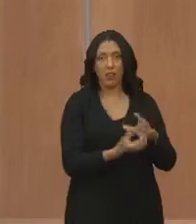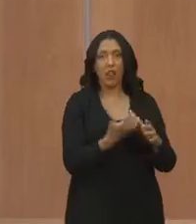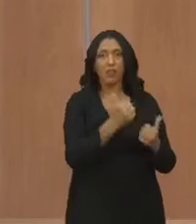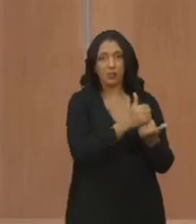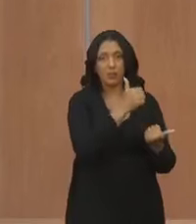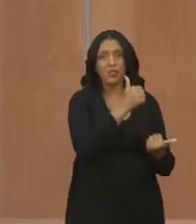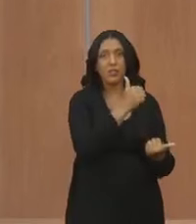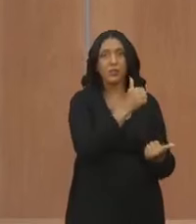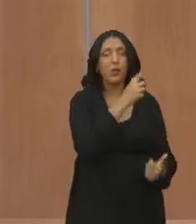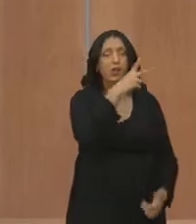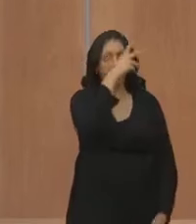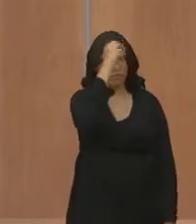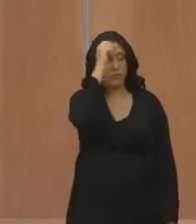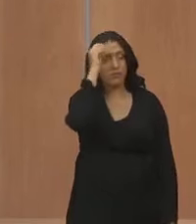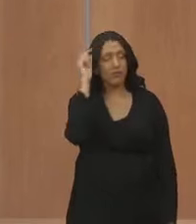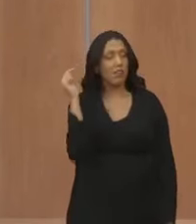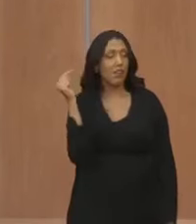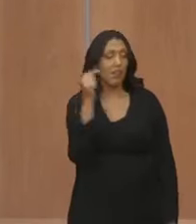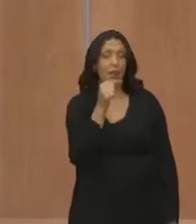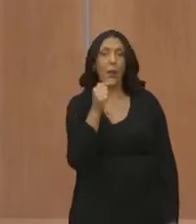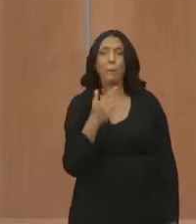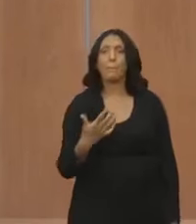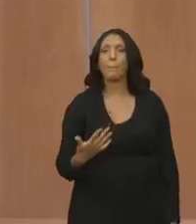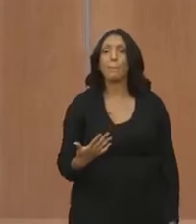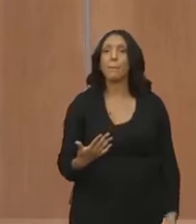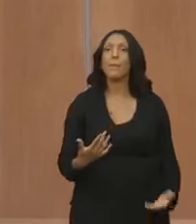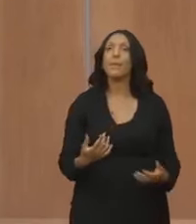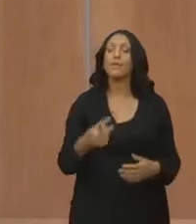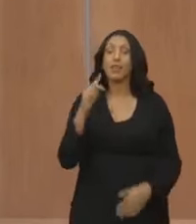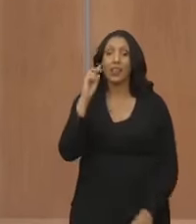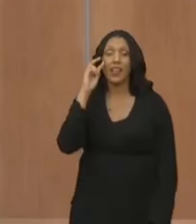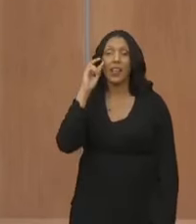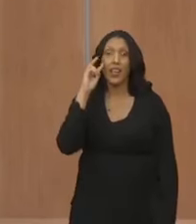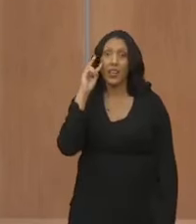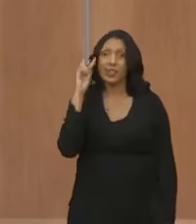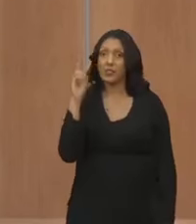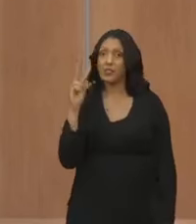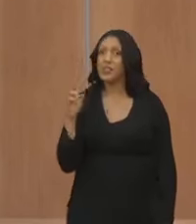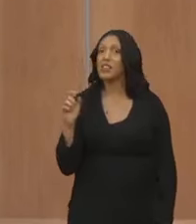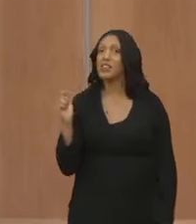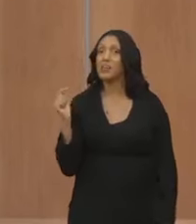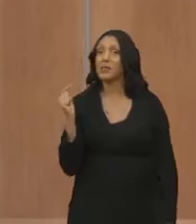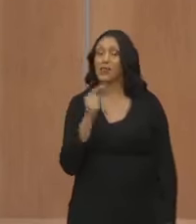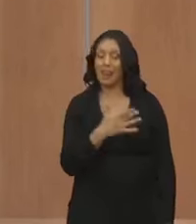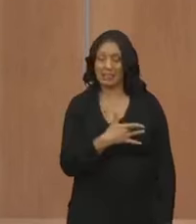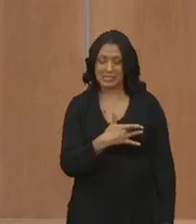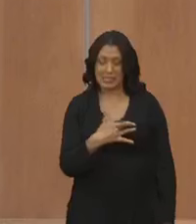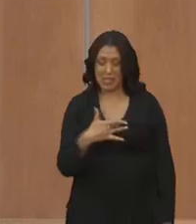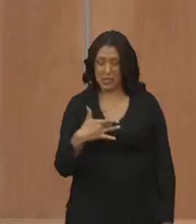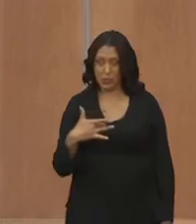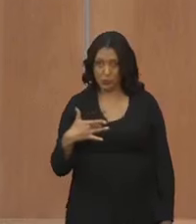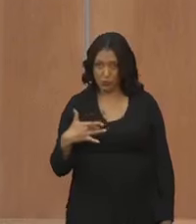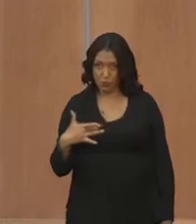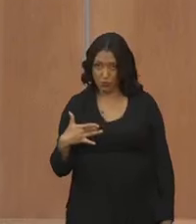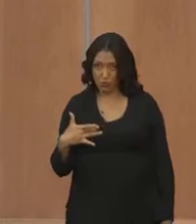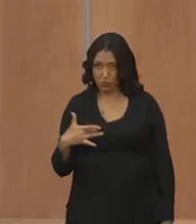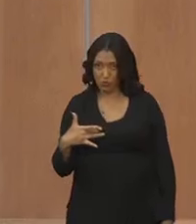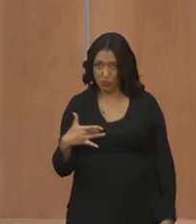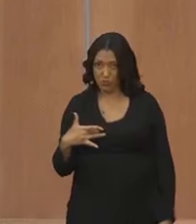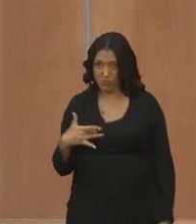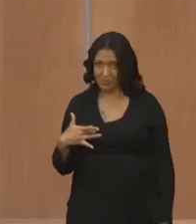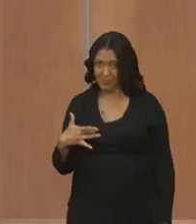vocês se lembram, para a saúde, para comprar um container ali no Veranejal para atender a população daquela